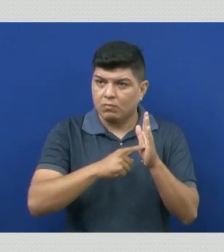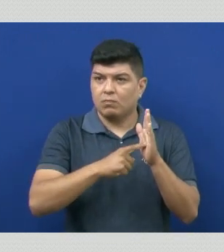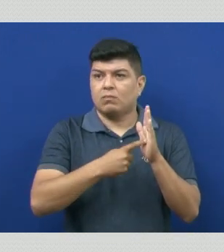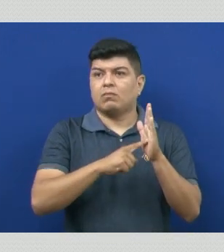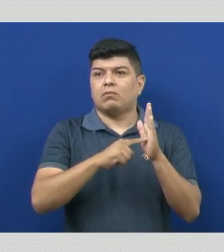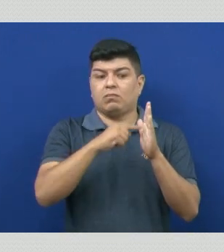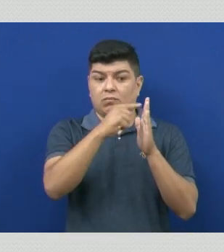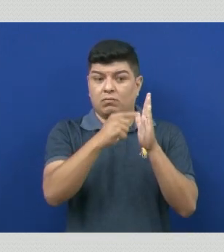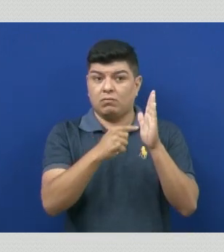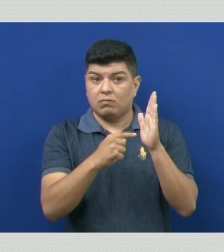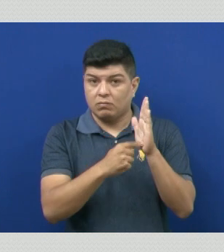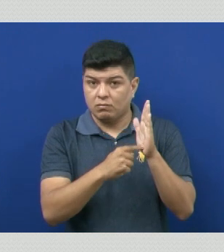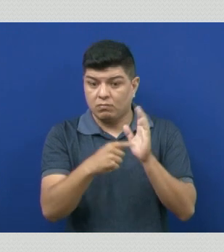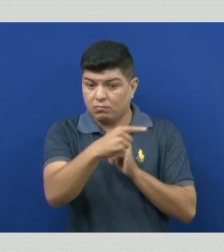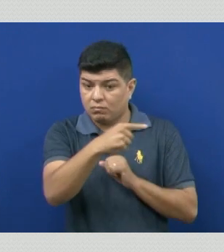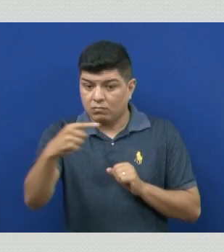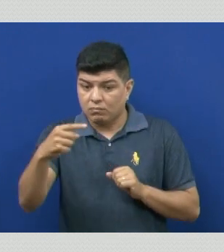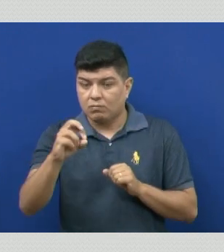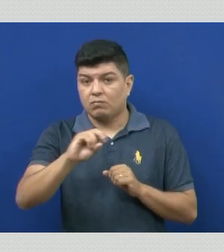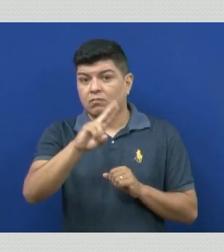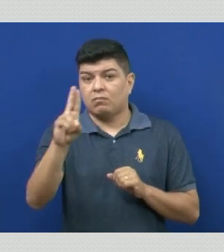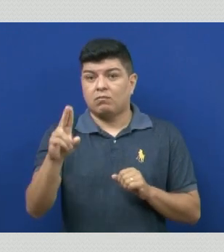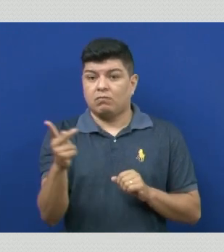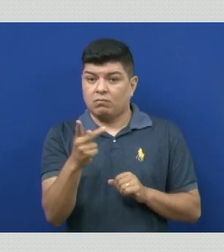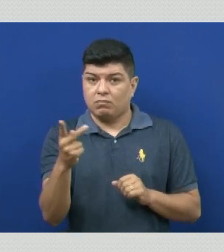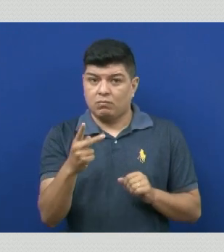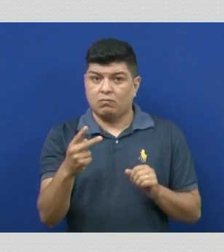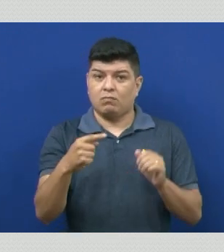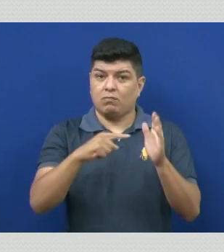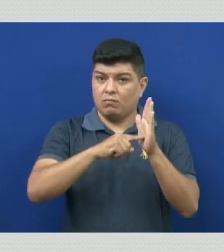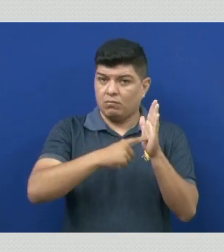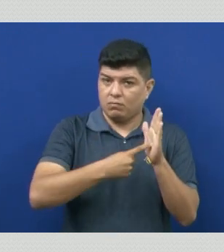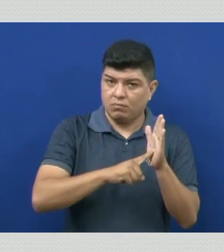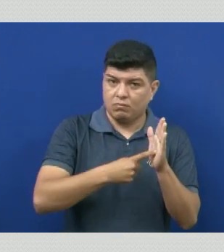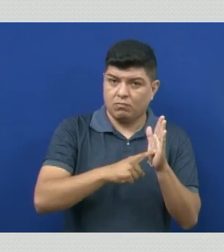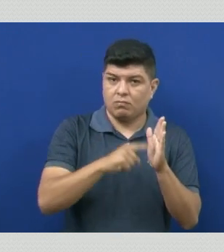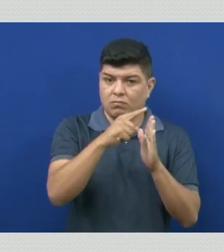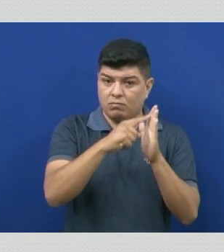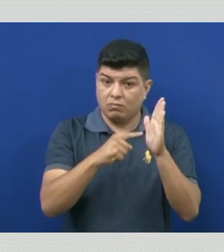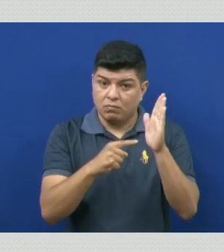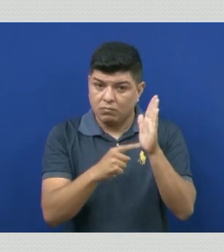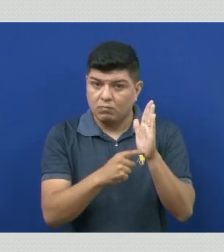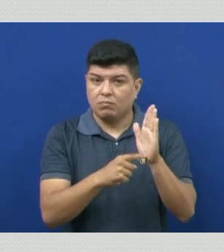travessão. E 2 pontos e ponto de exclamação.